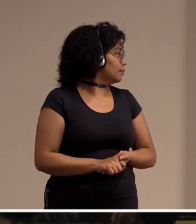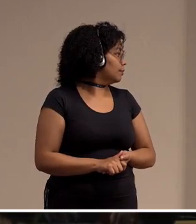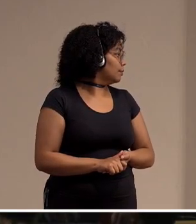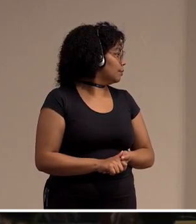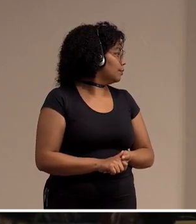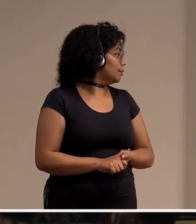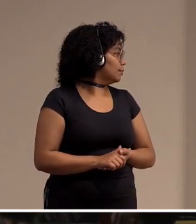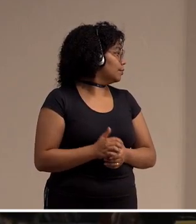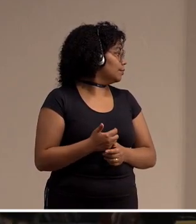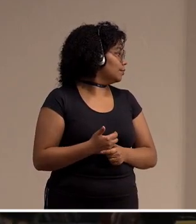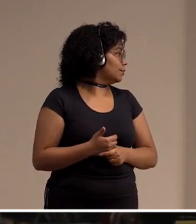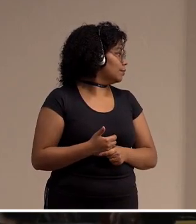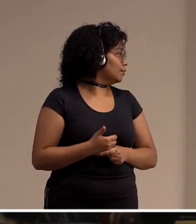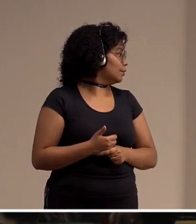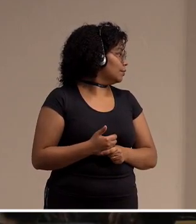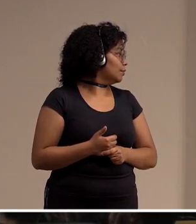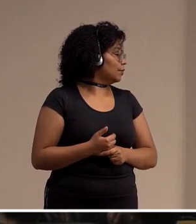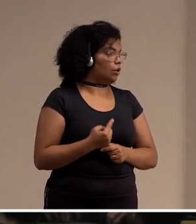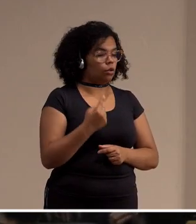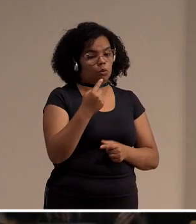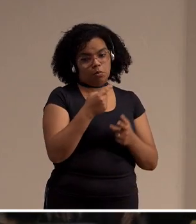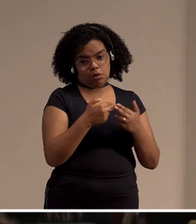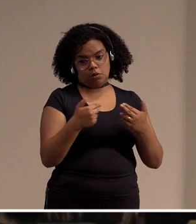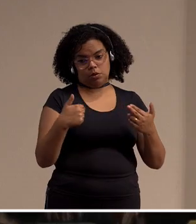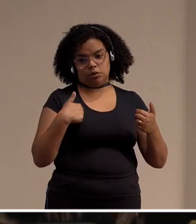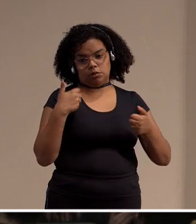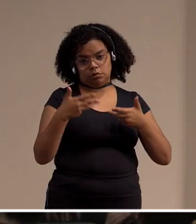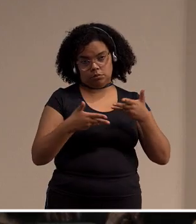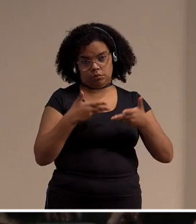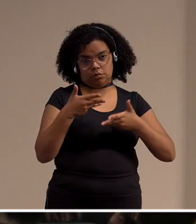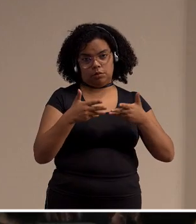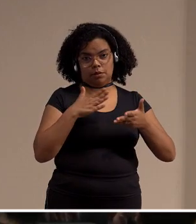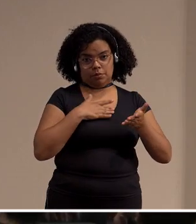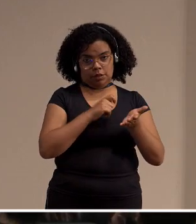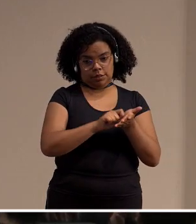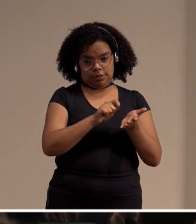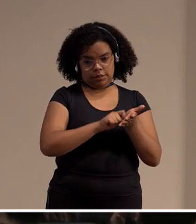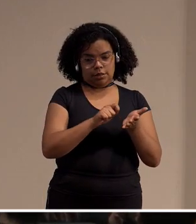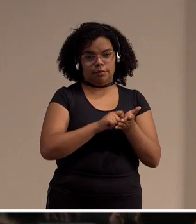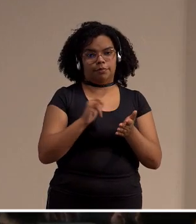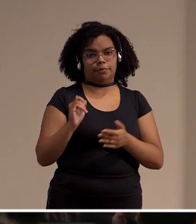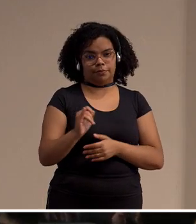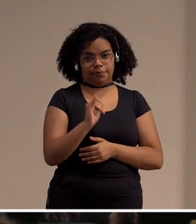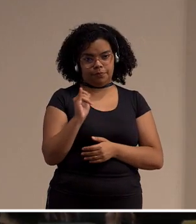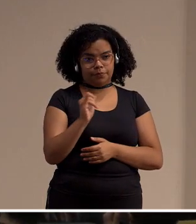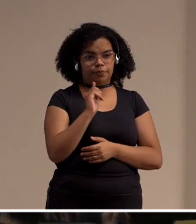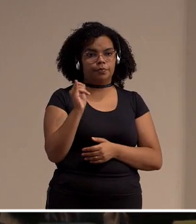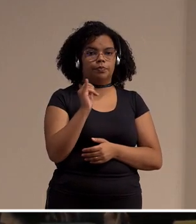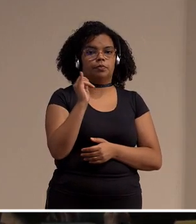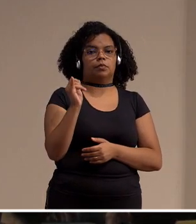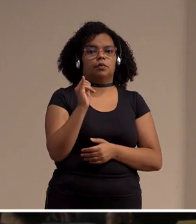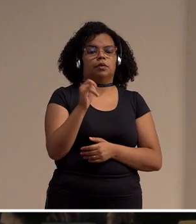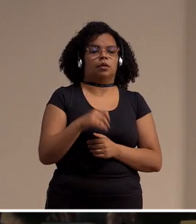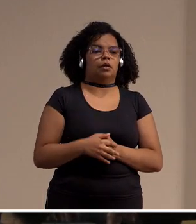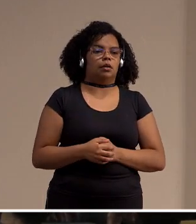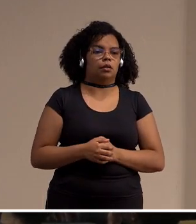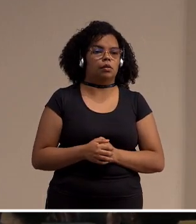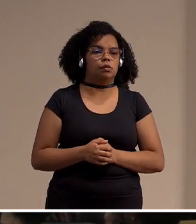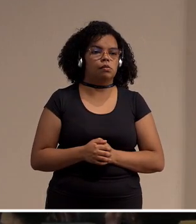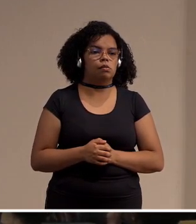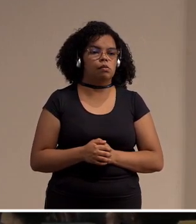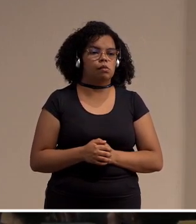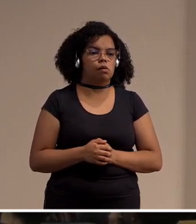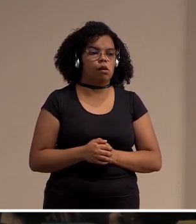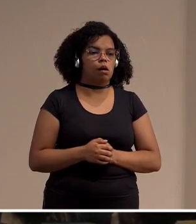Você quer perguntar agora? Sí. No, una cosinha também que eu queria dizer que um tema em minha escrita em geral importante é como os rituais de acesso à